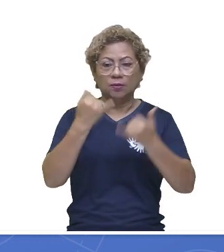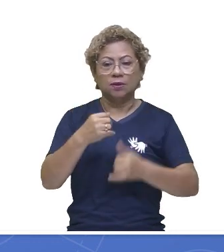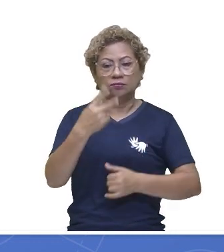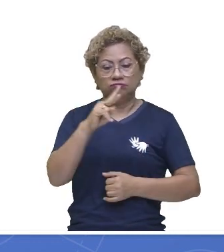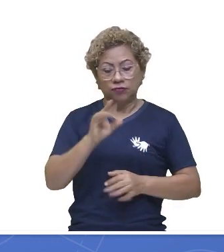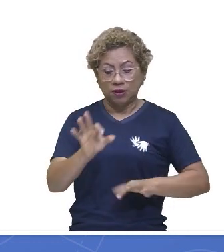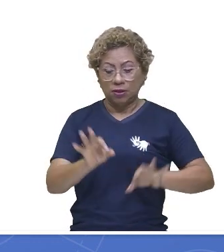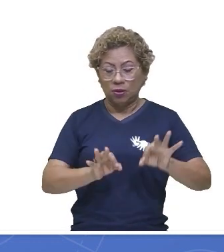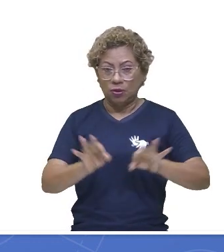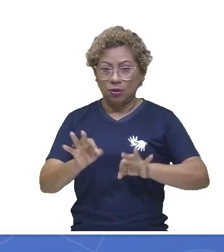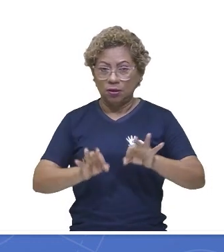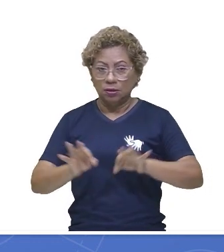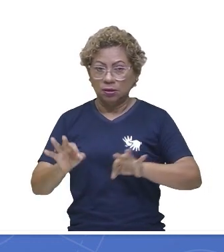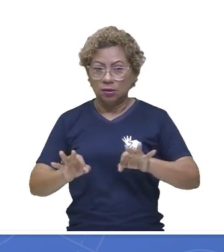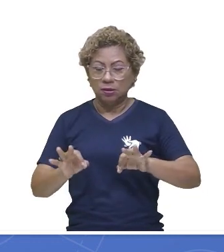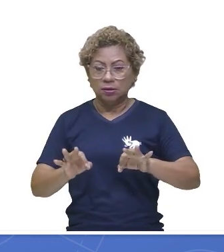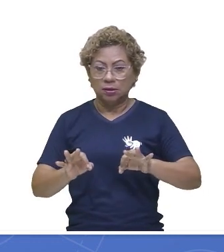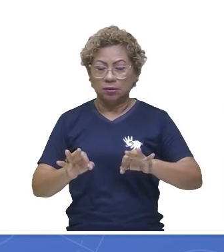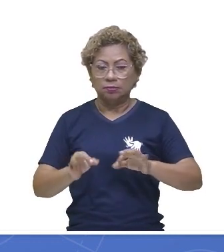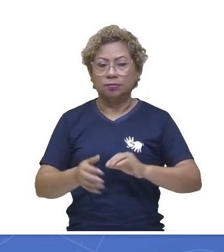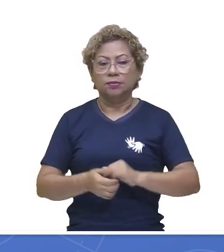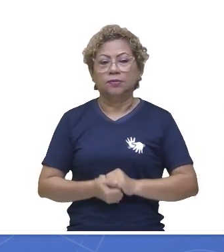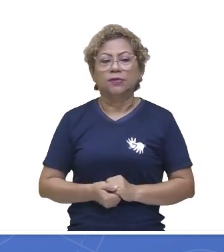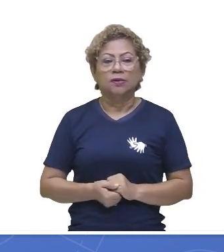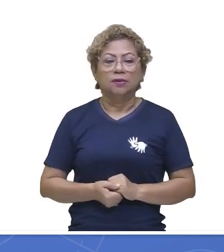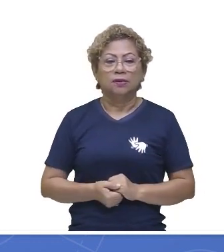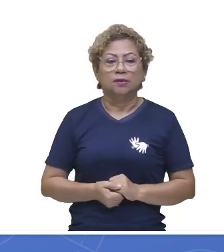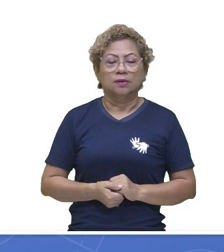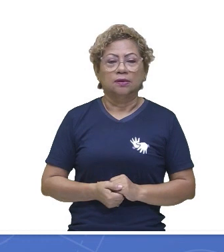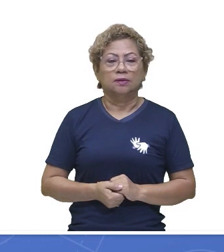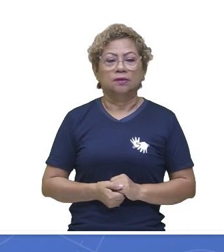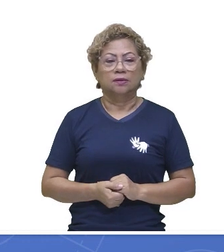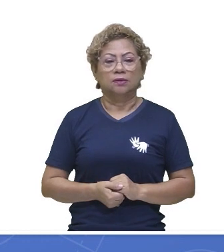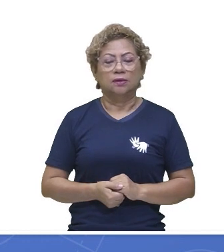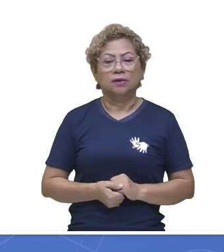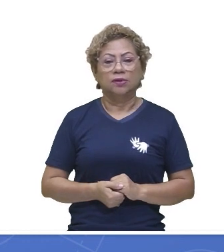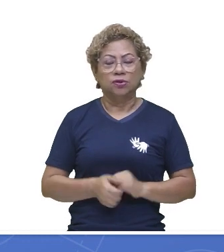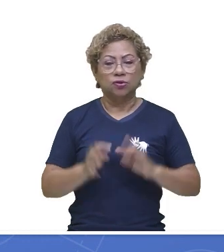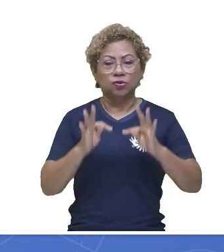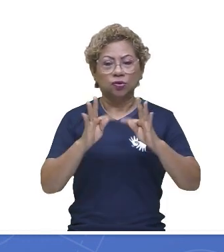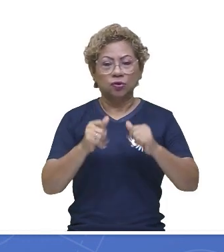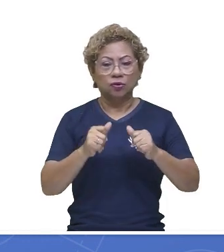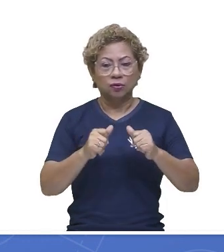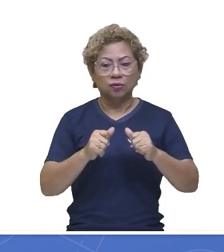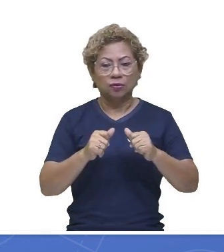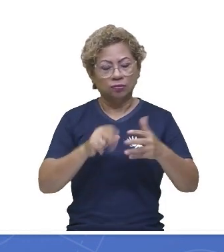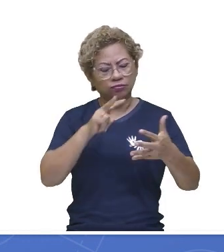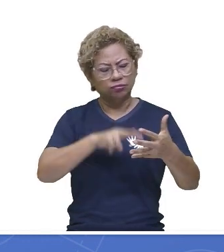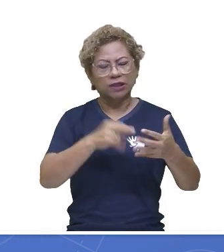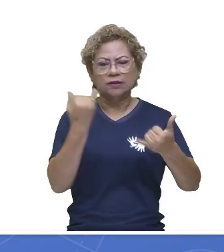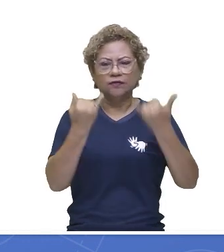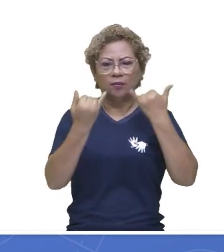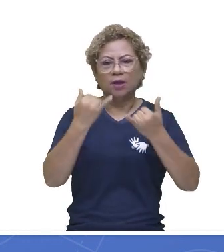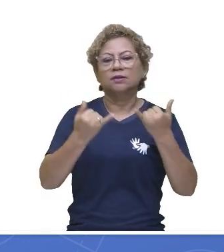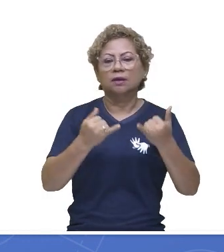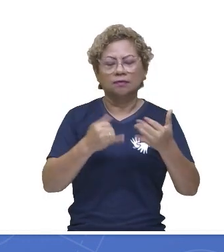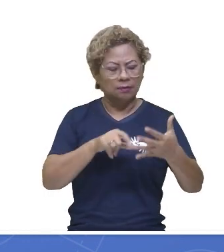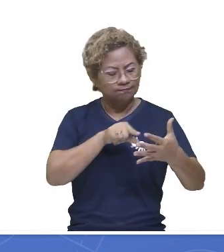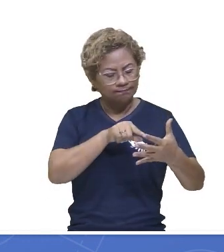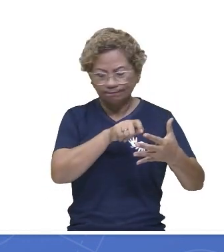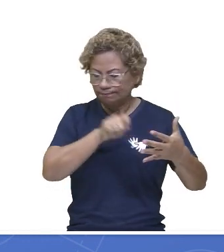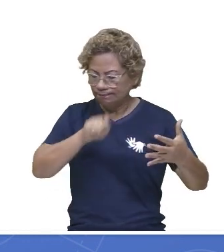ser 18.000 ou 18 quilocalorias, certo? E aqui nós temos os dados da